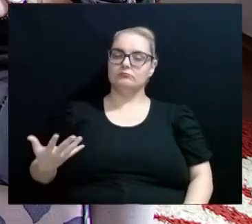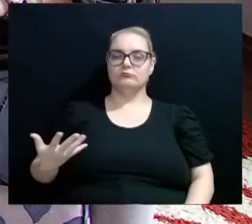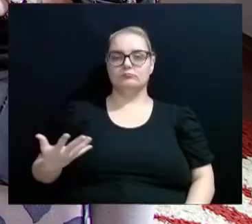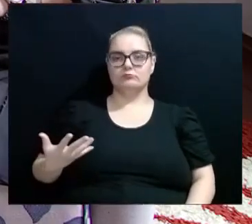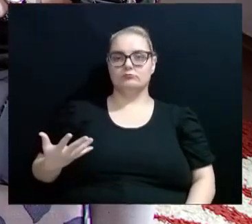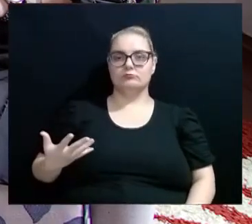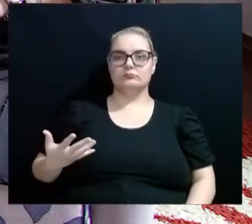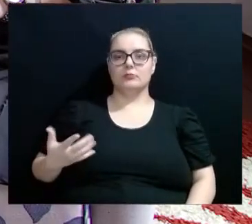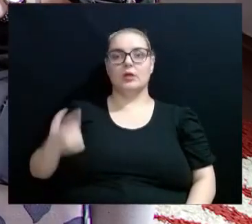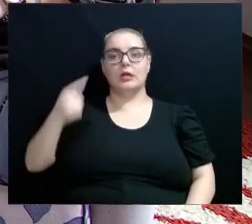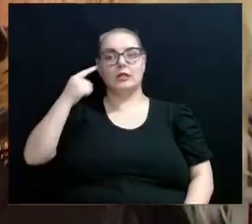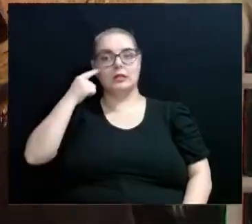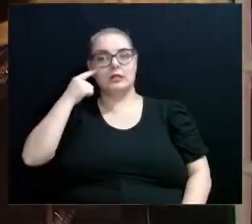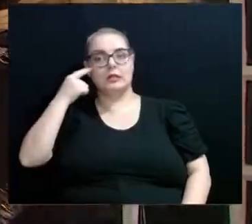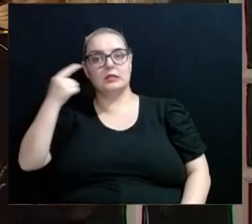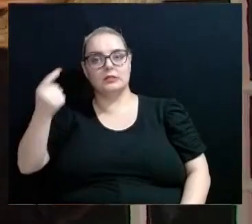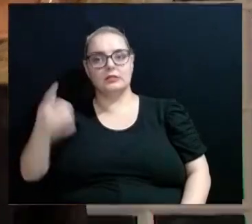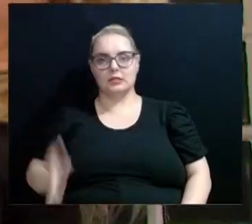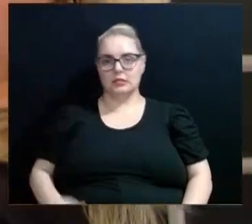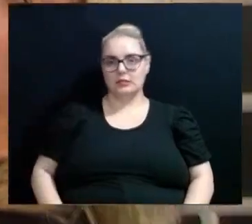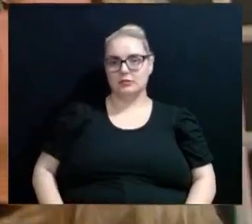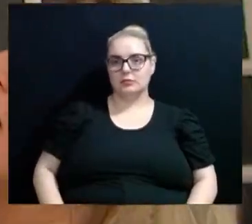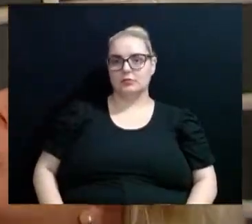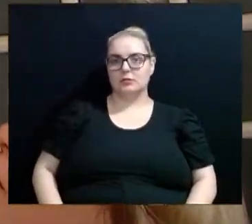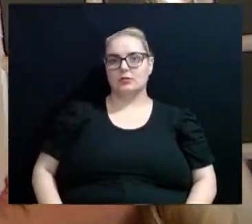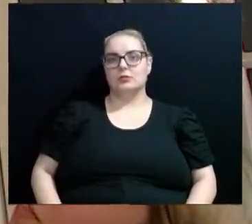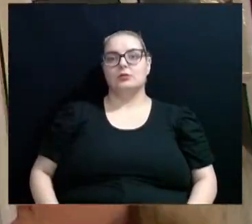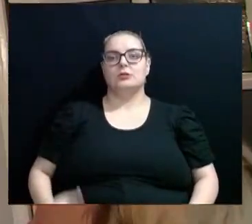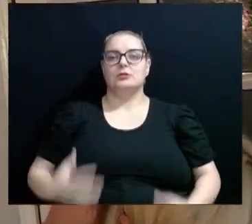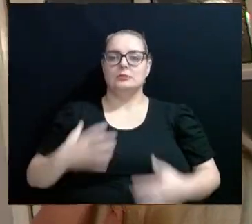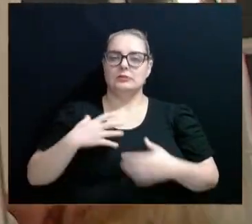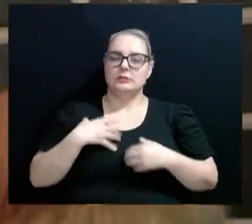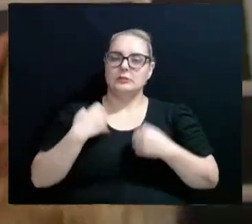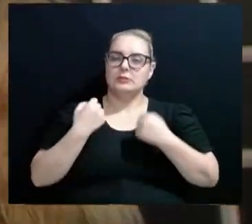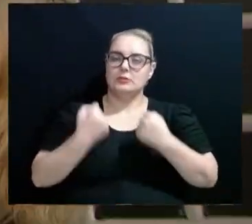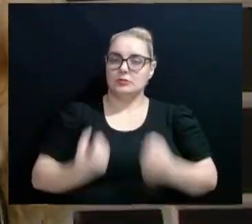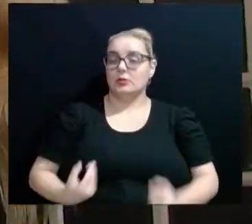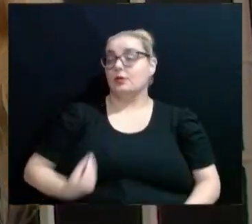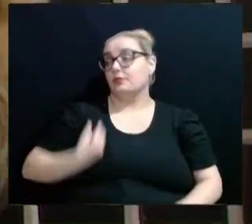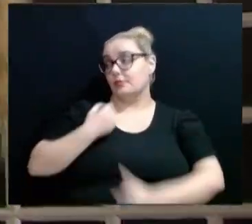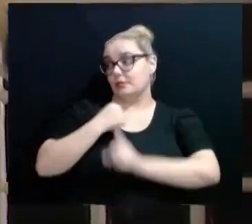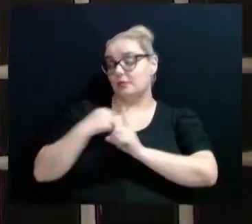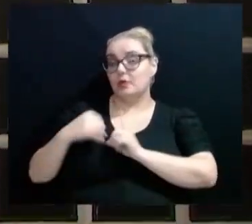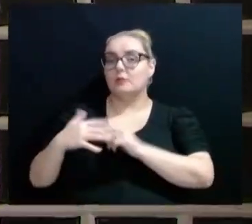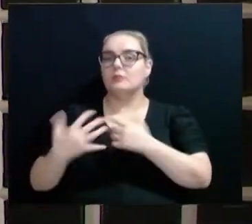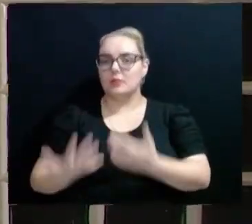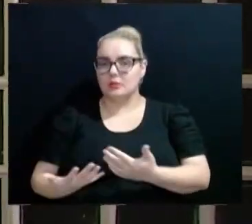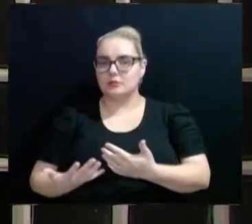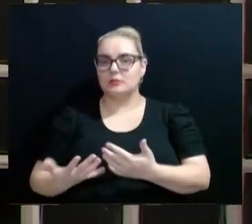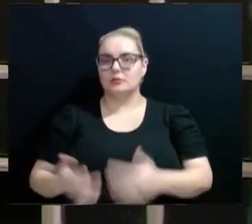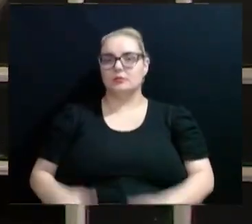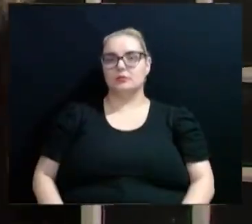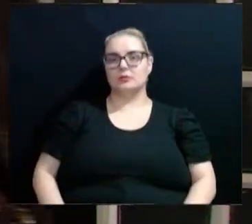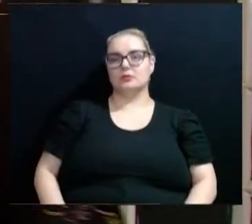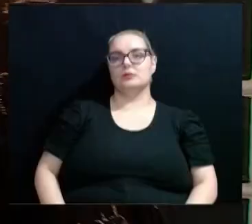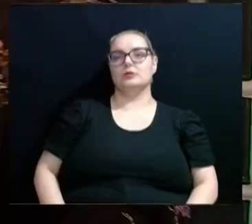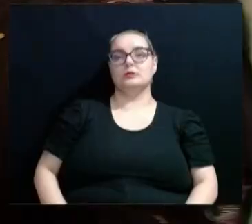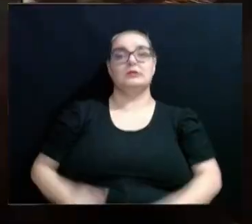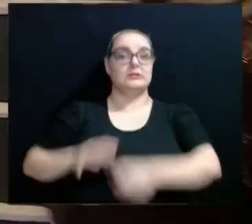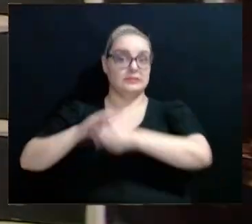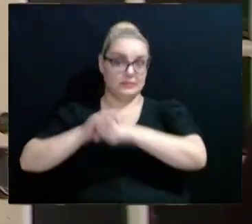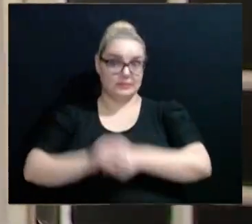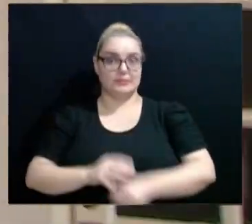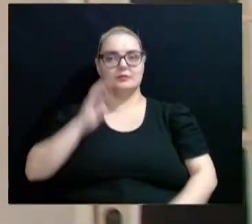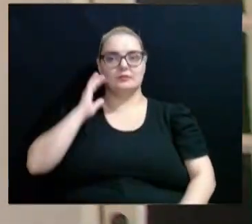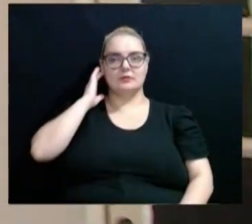saindo da ideia de sentir o peso de viver numa sociedade,